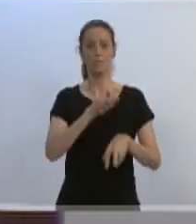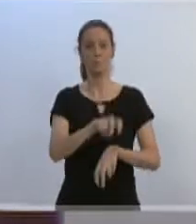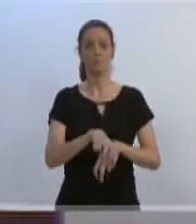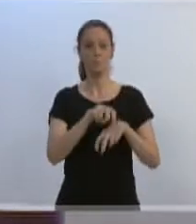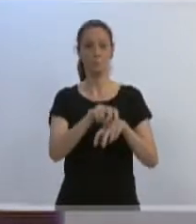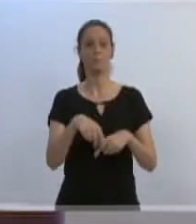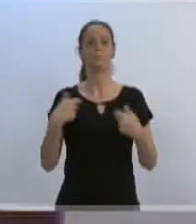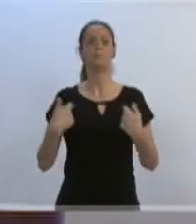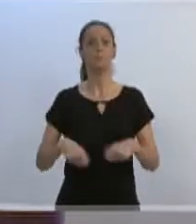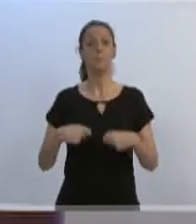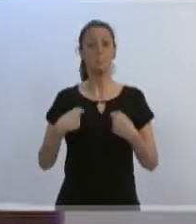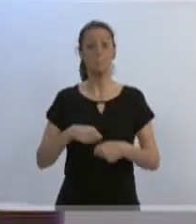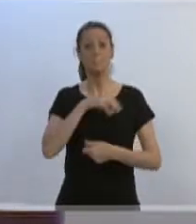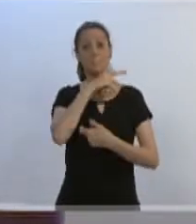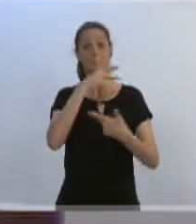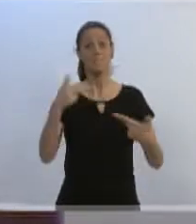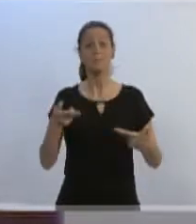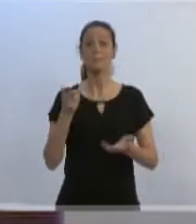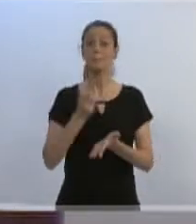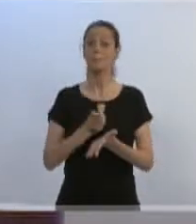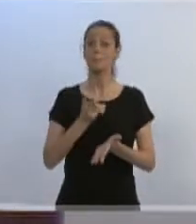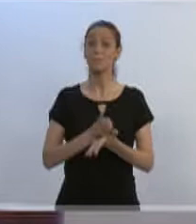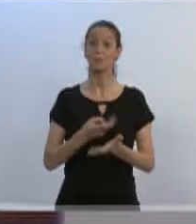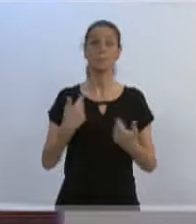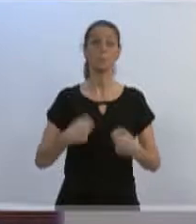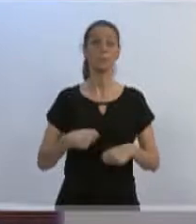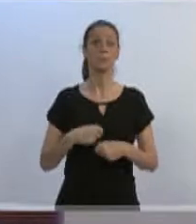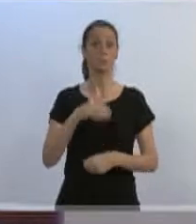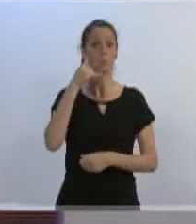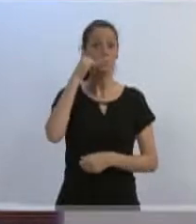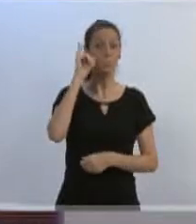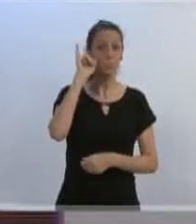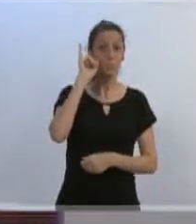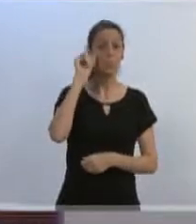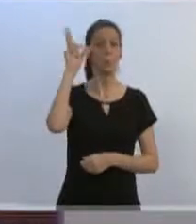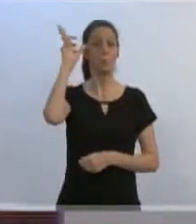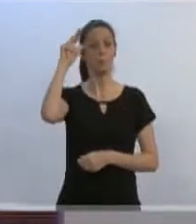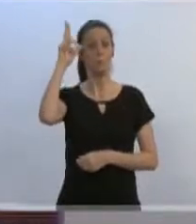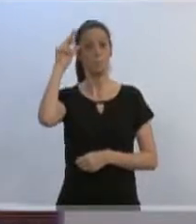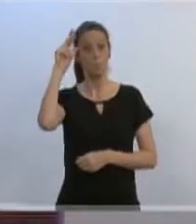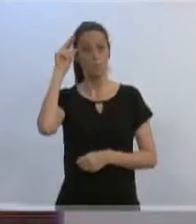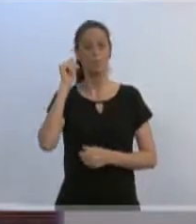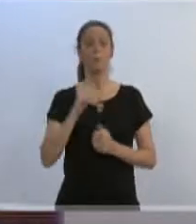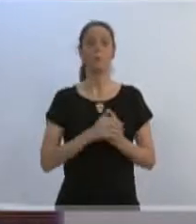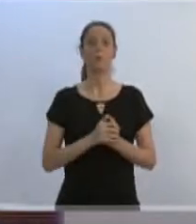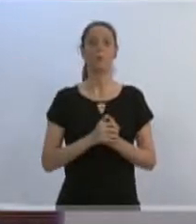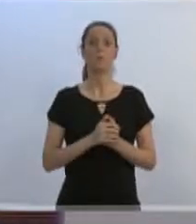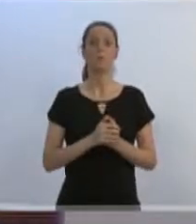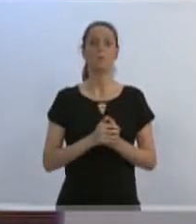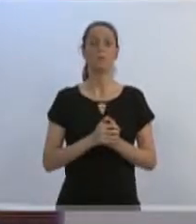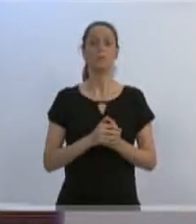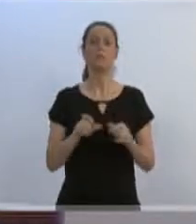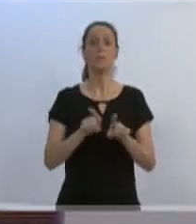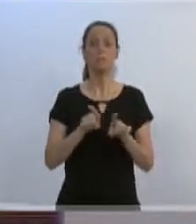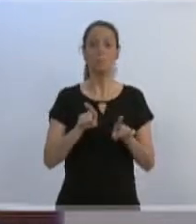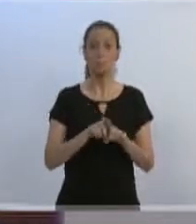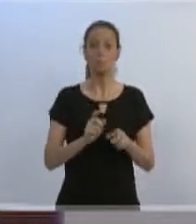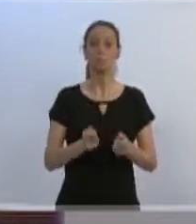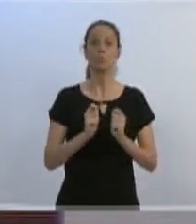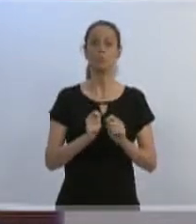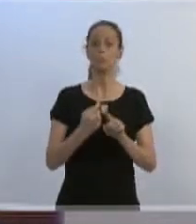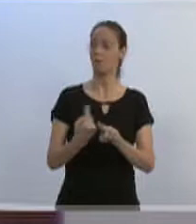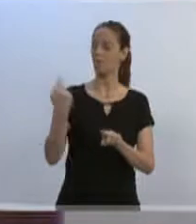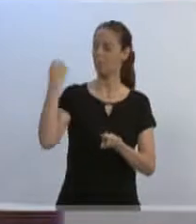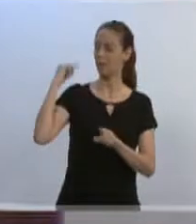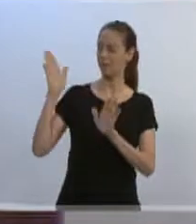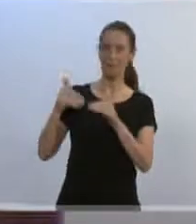precisa dos animais ele sempre precisou do boi do cavalo para a terra do boi do calor para transportar o alimento pessoal do